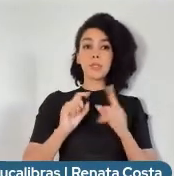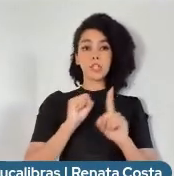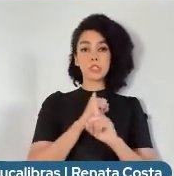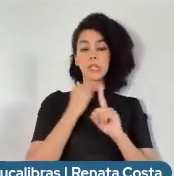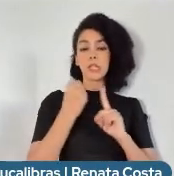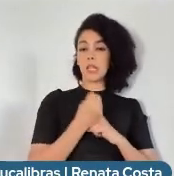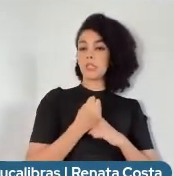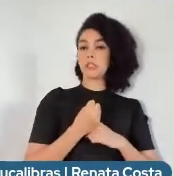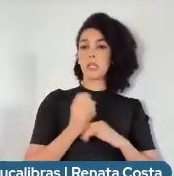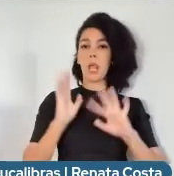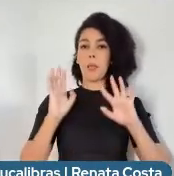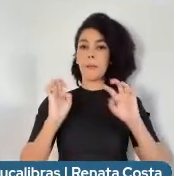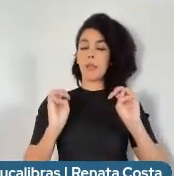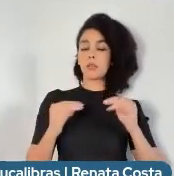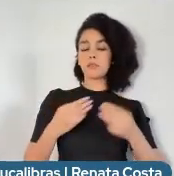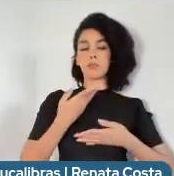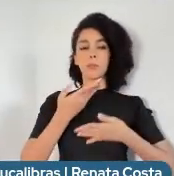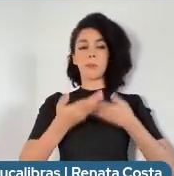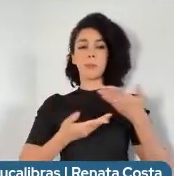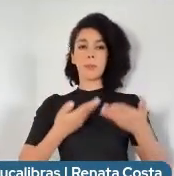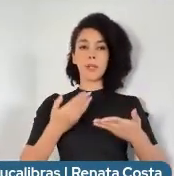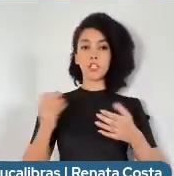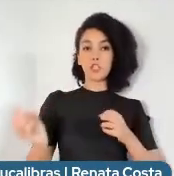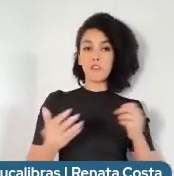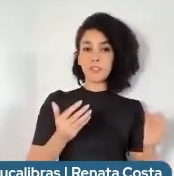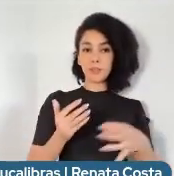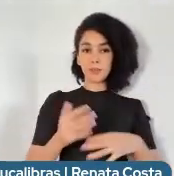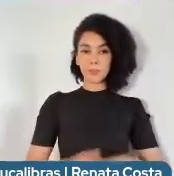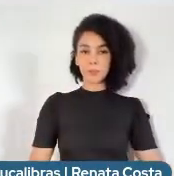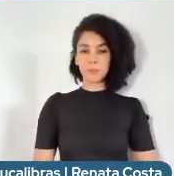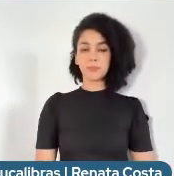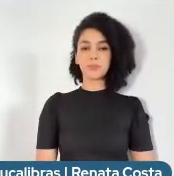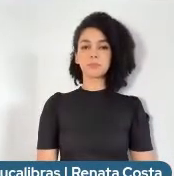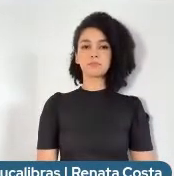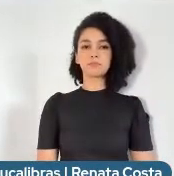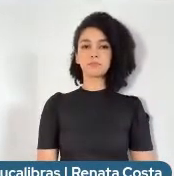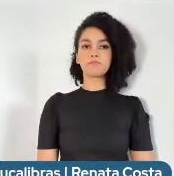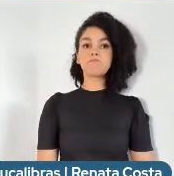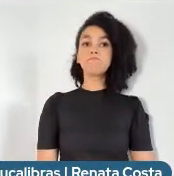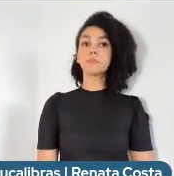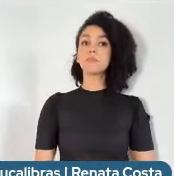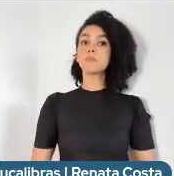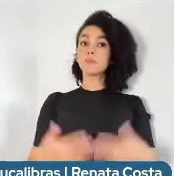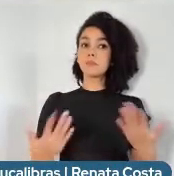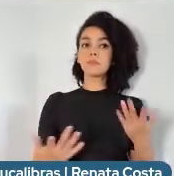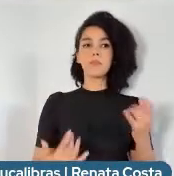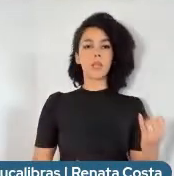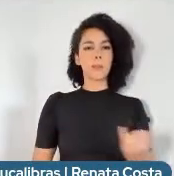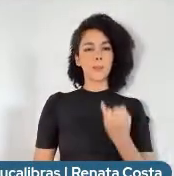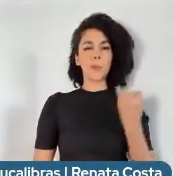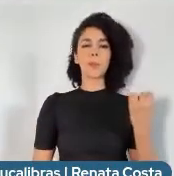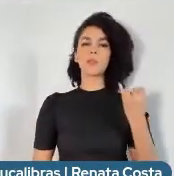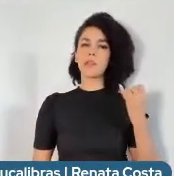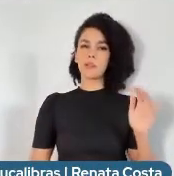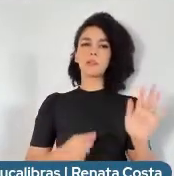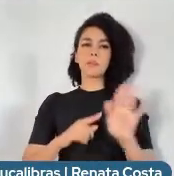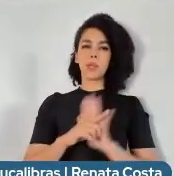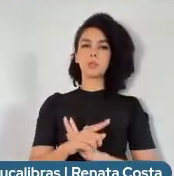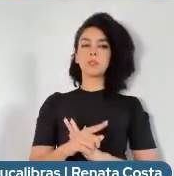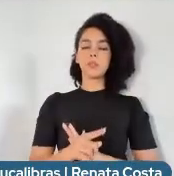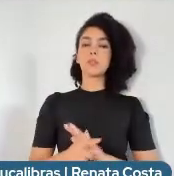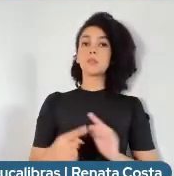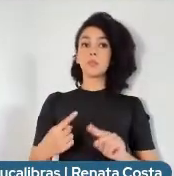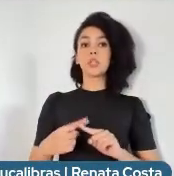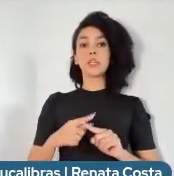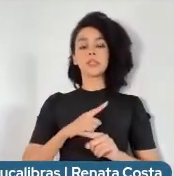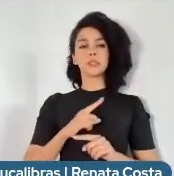beneficiar da inovação? Olha, Sérgio, importante essa pergunta. Eu acho que a gente tem uma lógica ainda